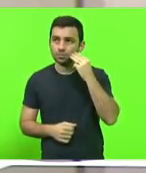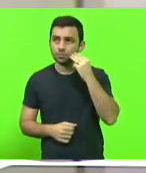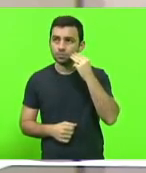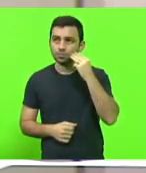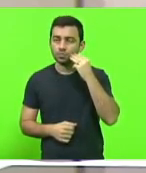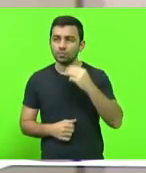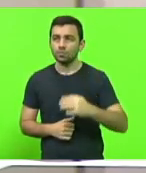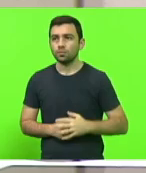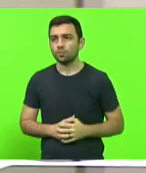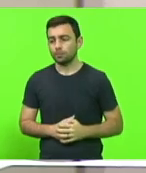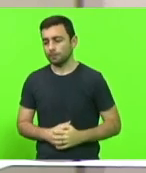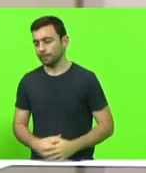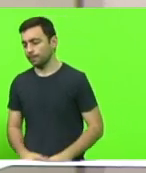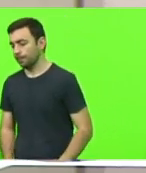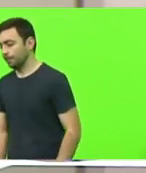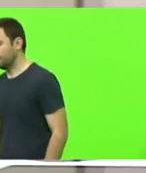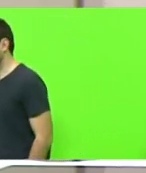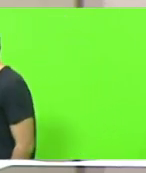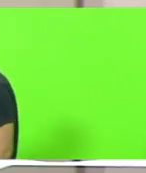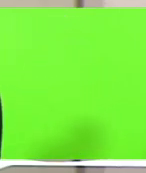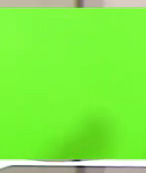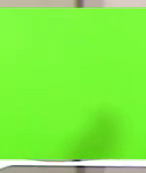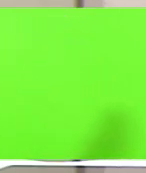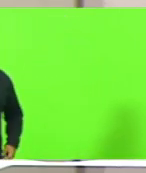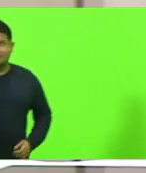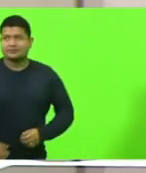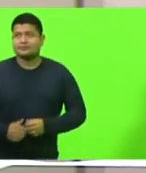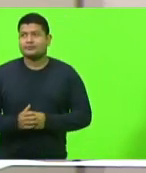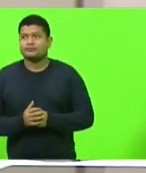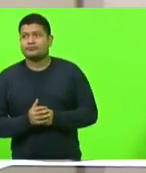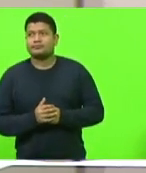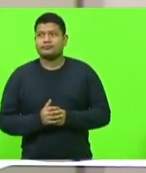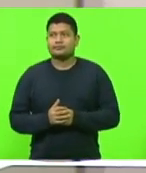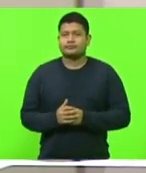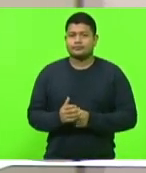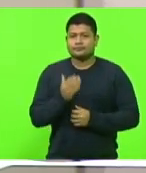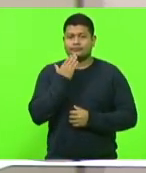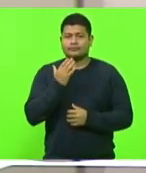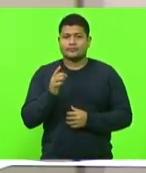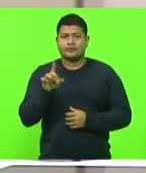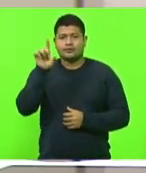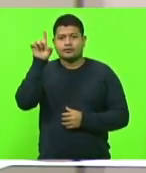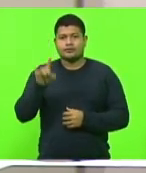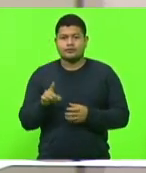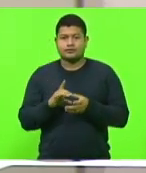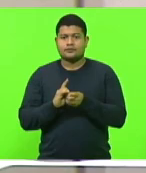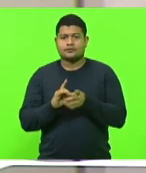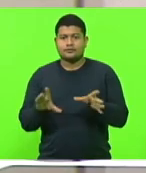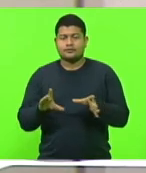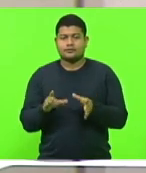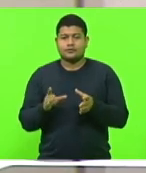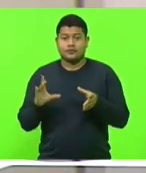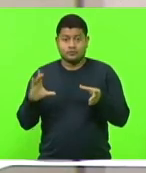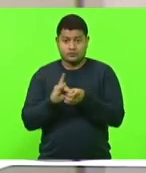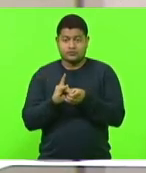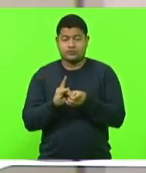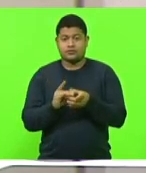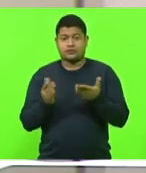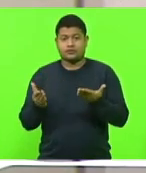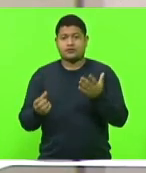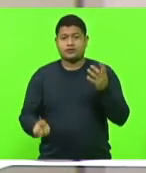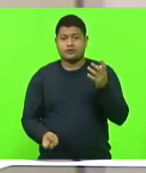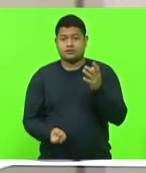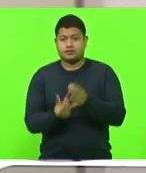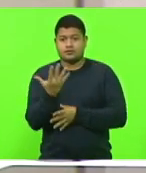Fengler, solicitando à diretora do DETRAN informações acerca da inauguração do Ciretran Norte